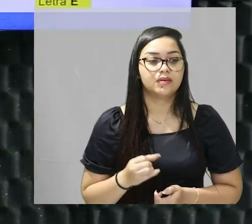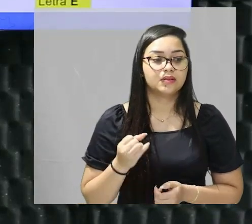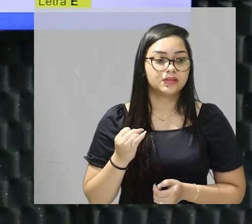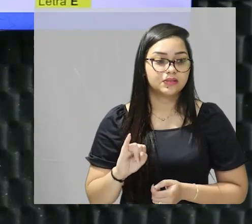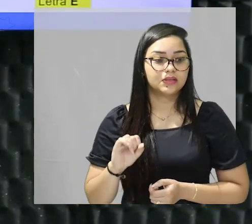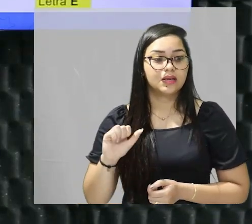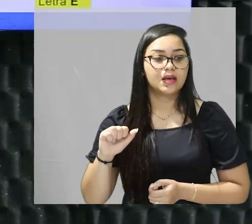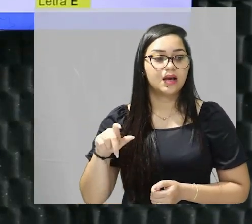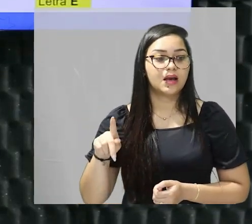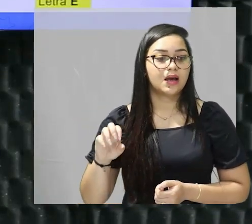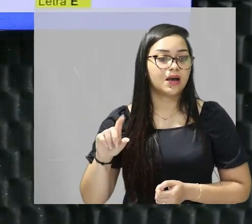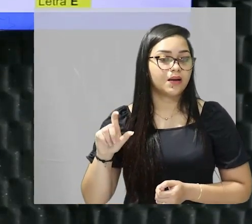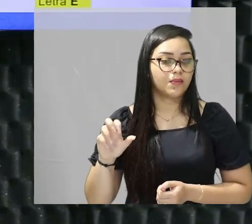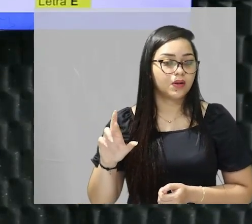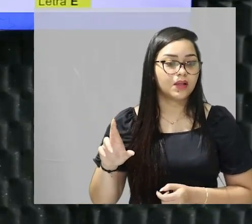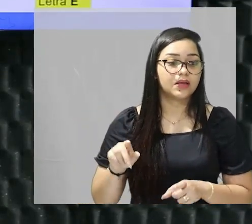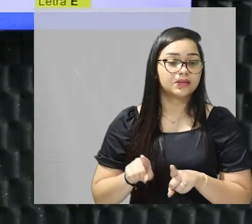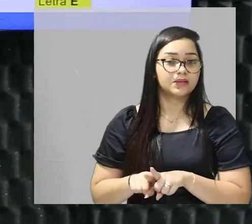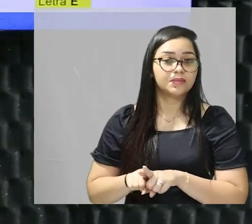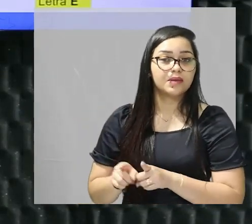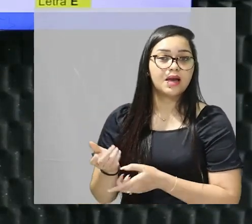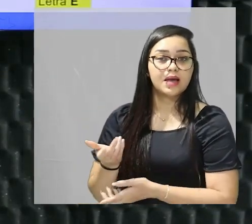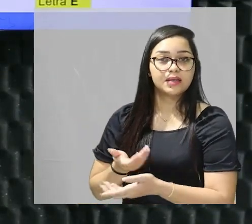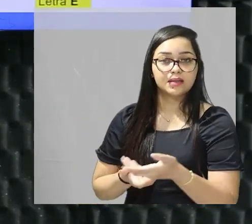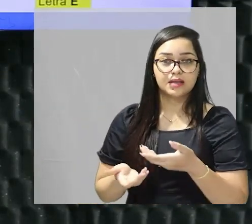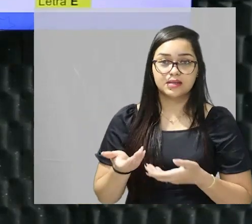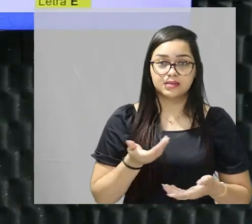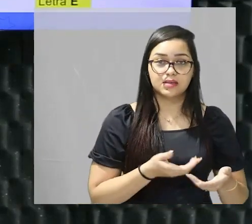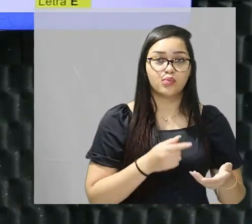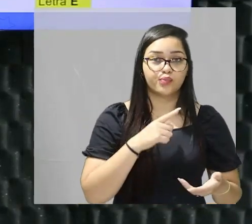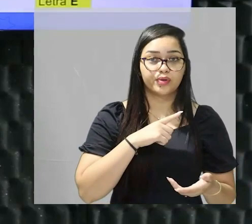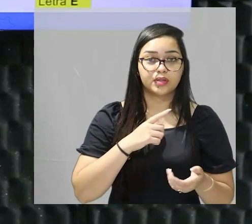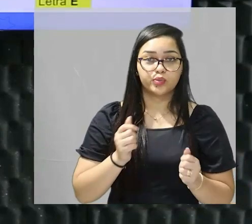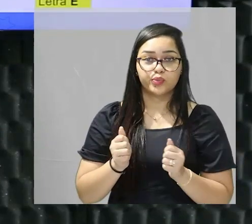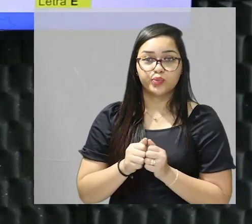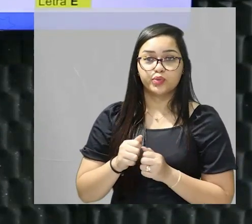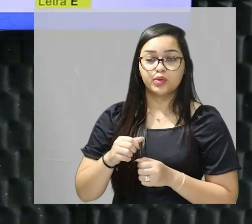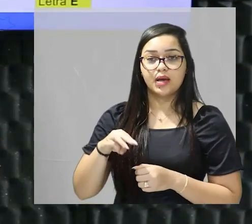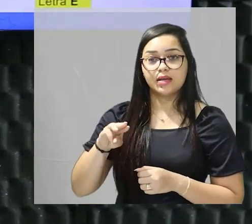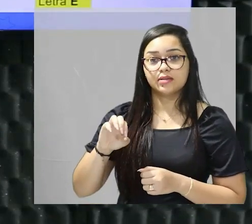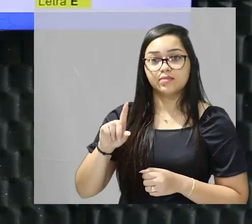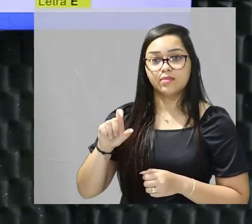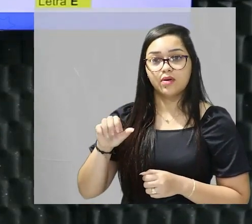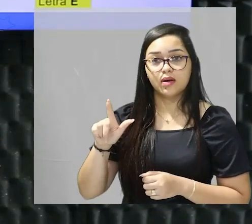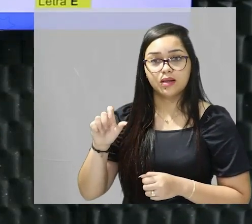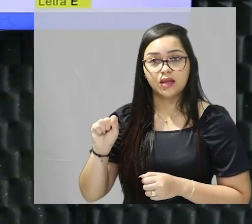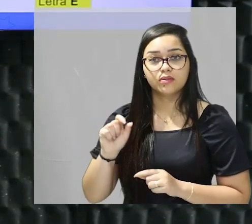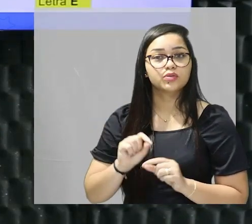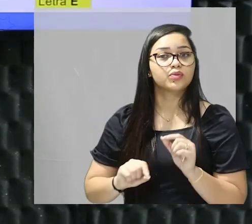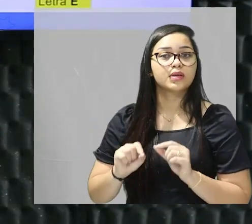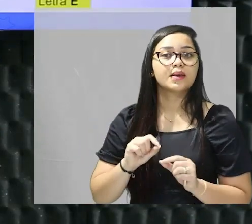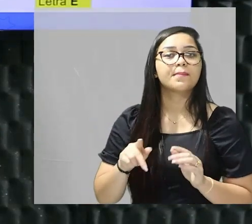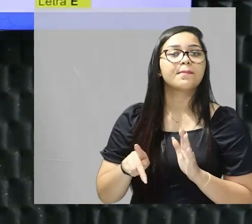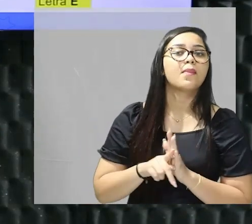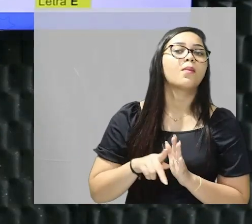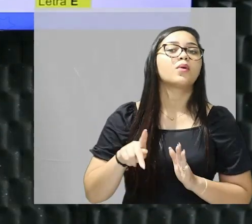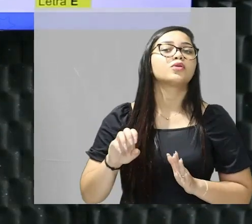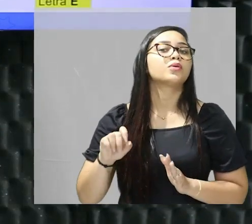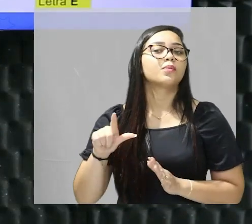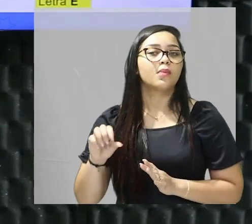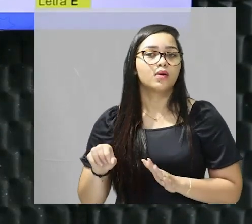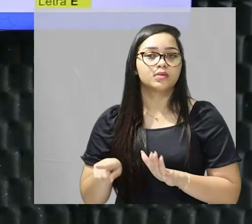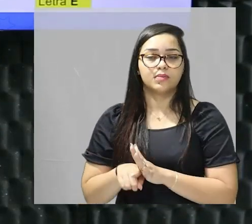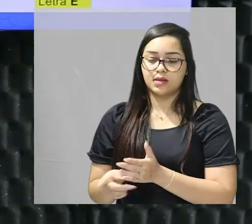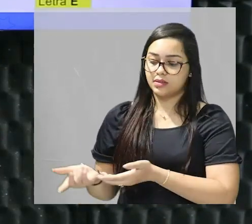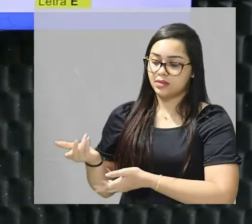apolares, a interação que vai ocorrer entre essas moléculas, ela é do tipo de polo induzido. São as